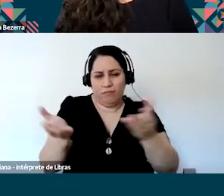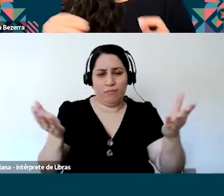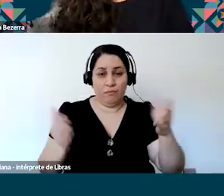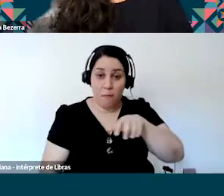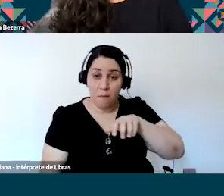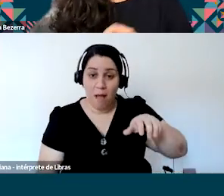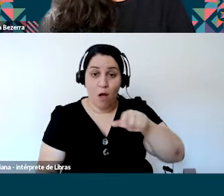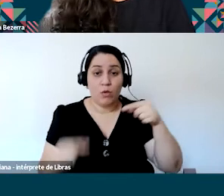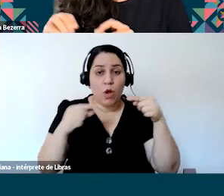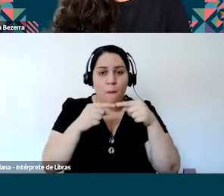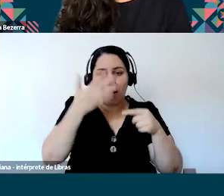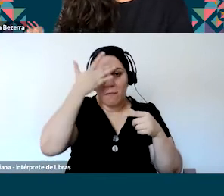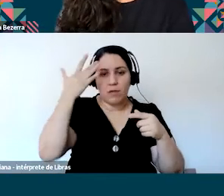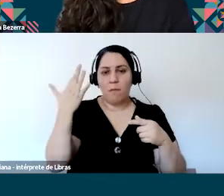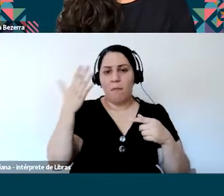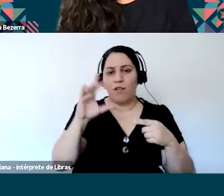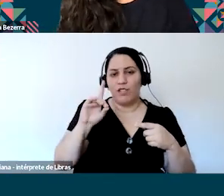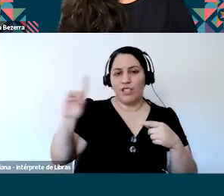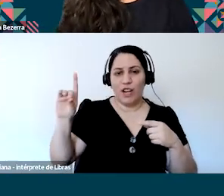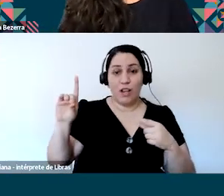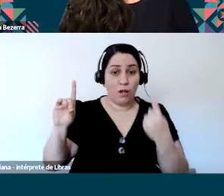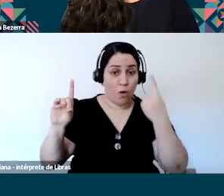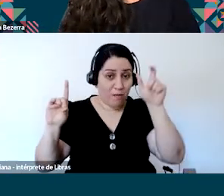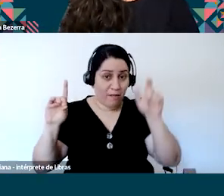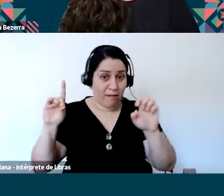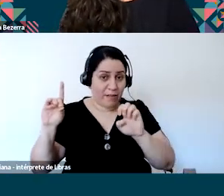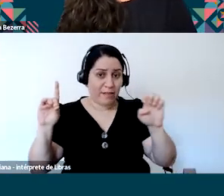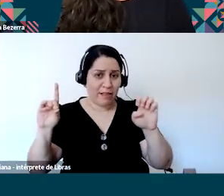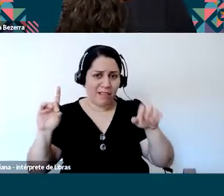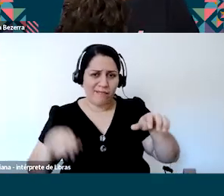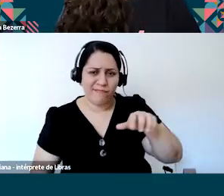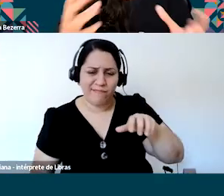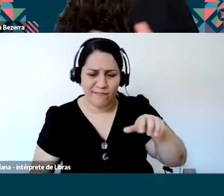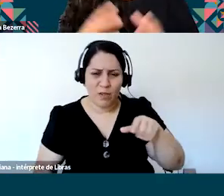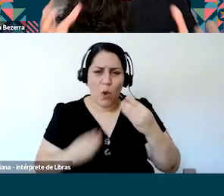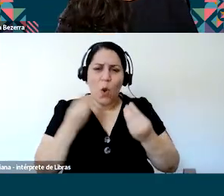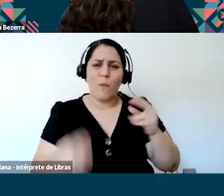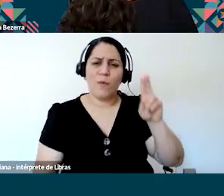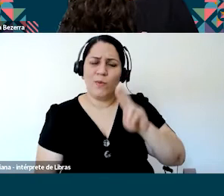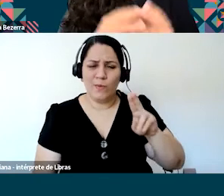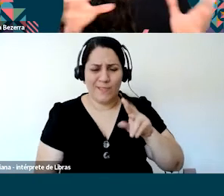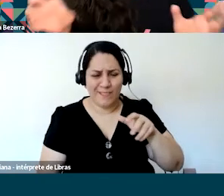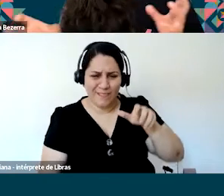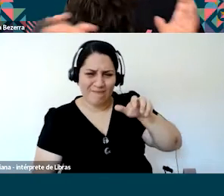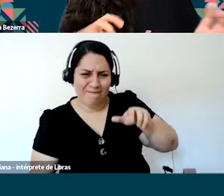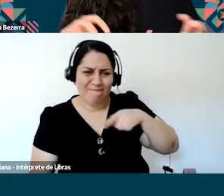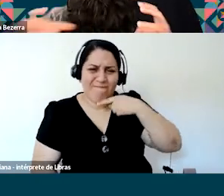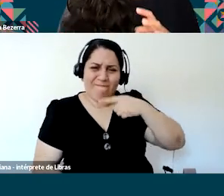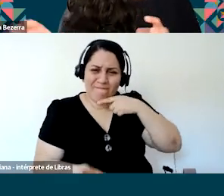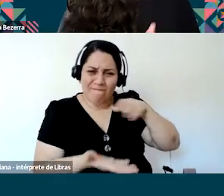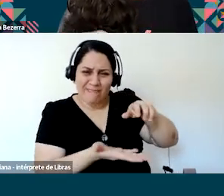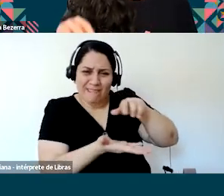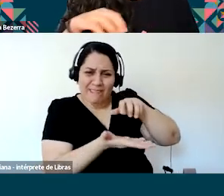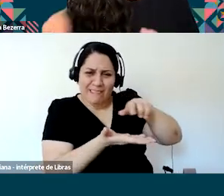mundo, mas esse mouse é somente para pessoas destras e você é a única pessoa canhota. Foca na ergonomia do mouse, você não